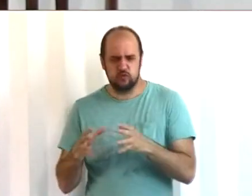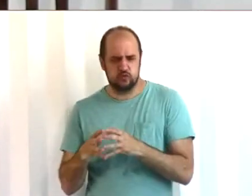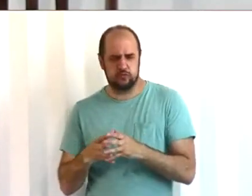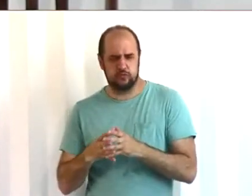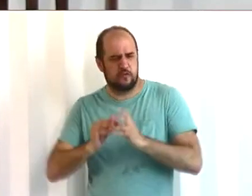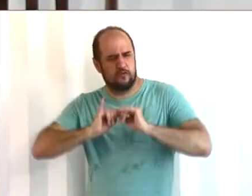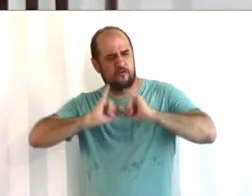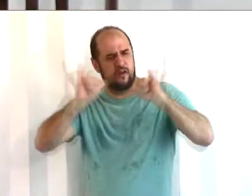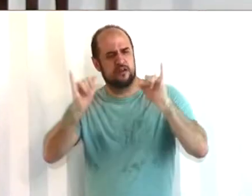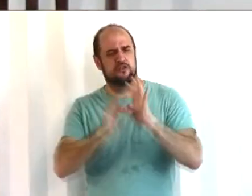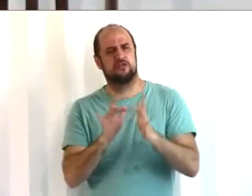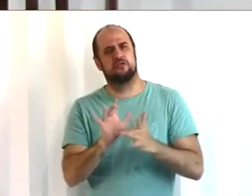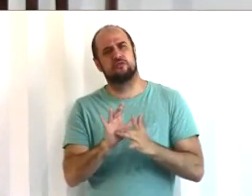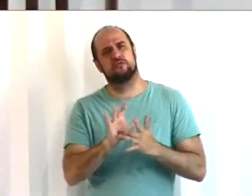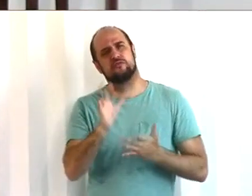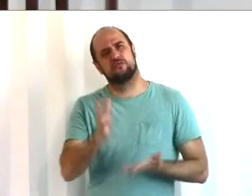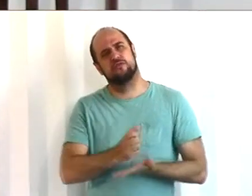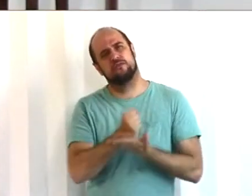Salvador,